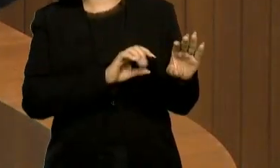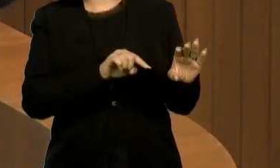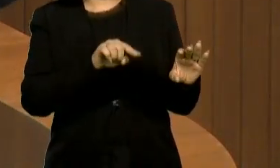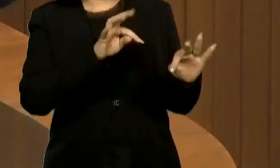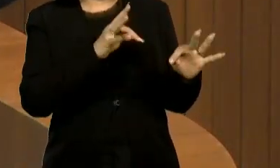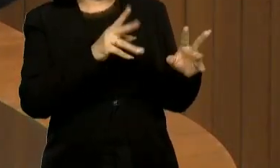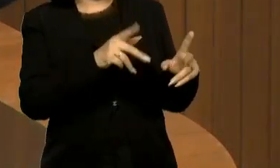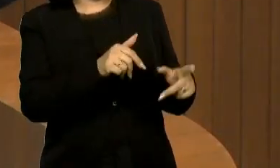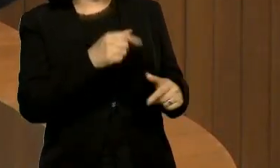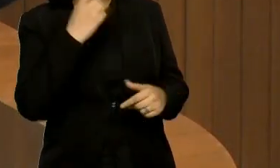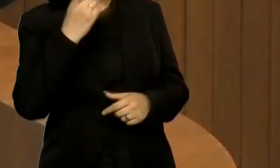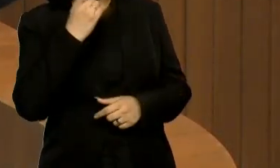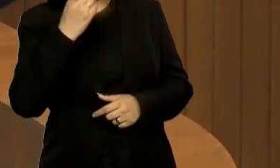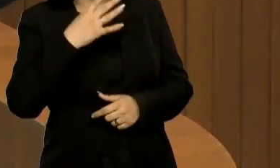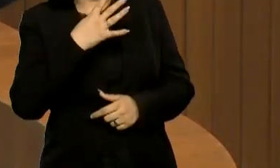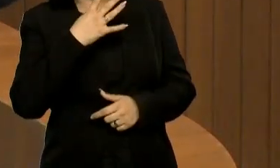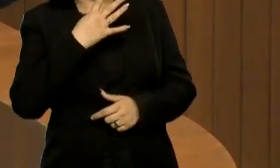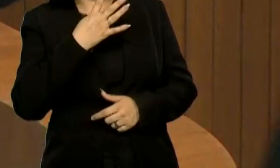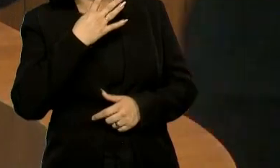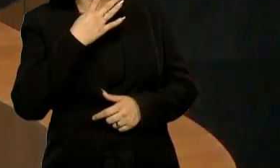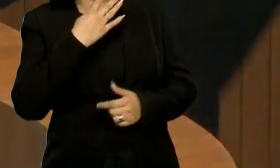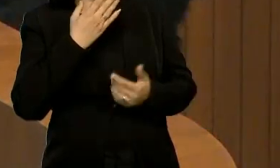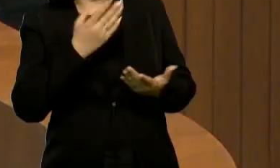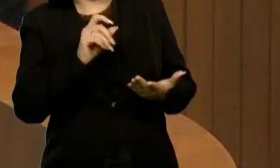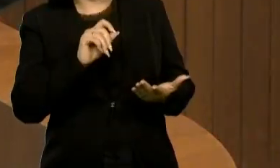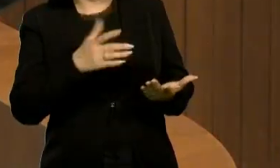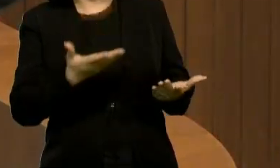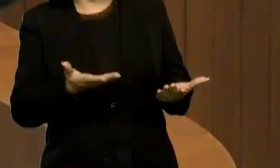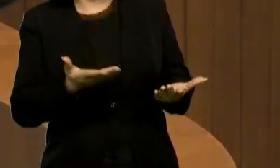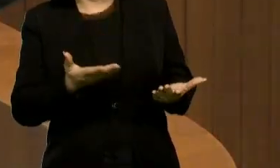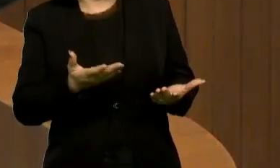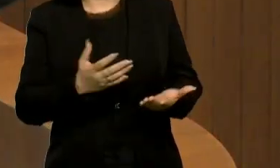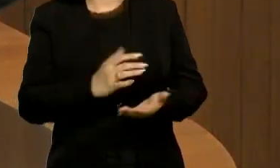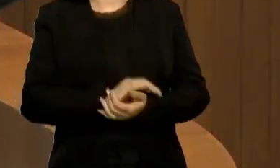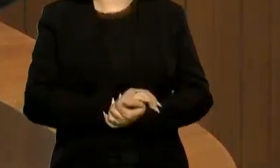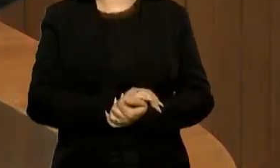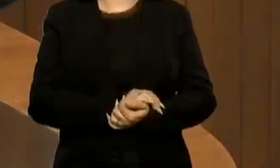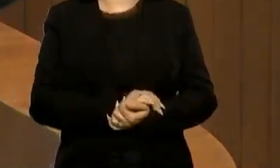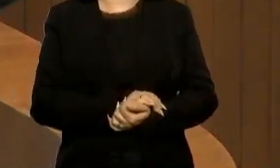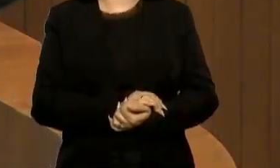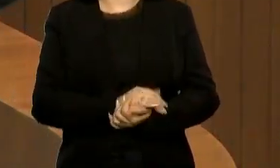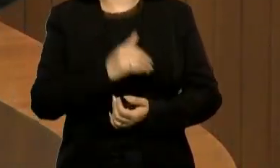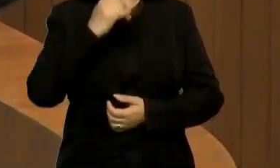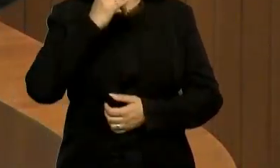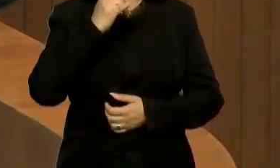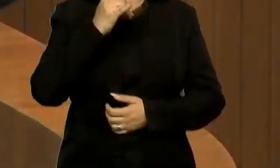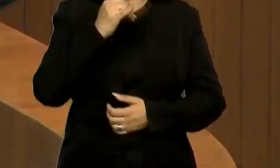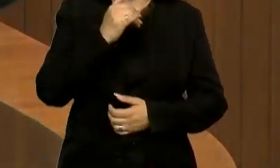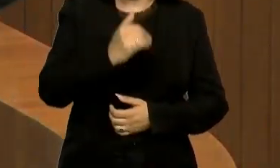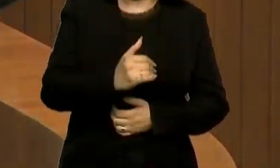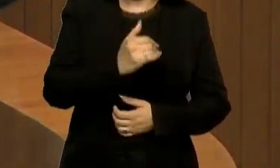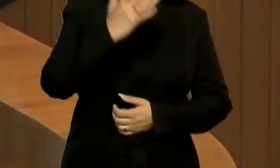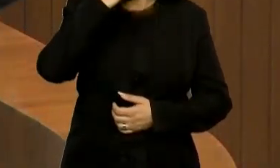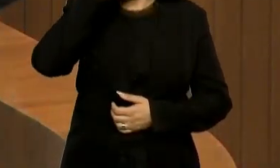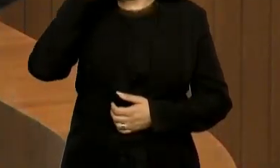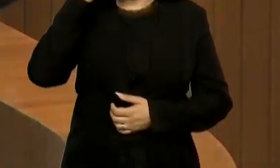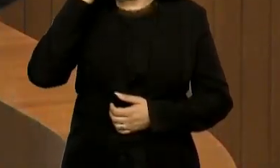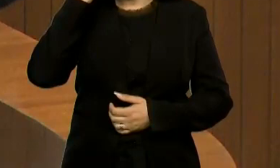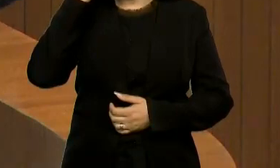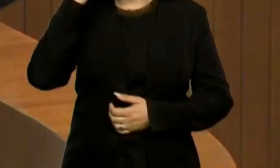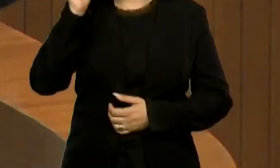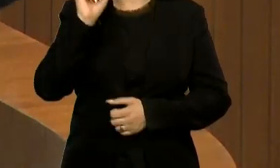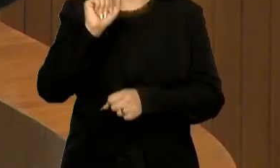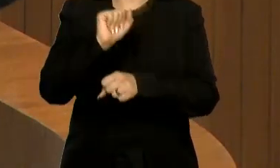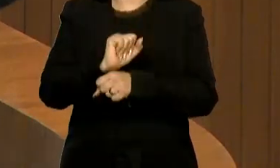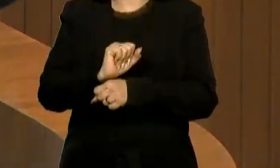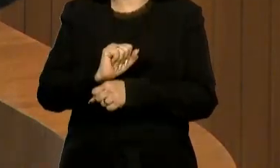trata uma blitz educativa, de justamente educar o trânsito, as pessoas que forem sendo